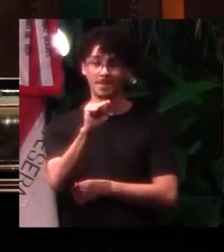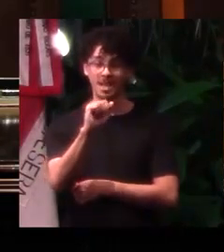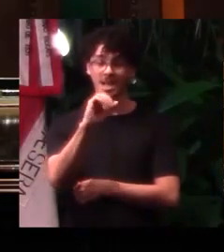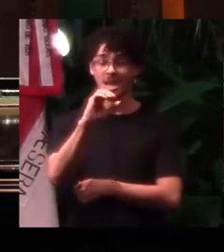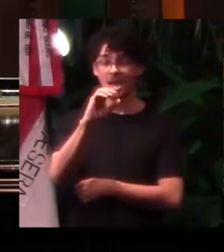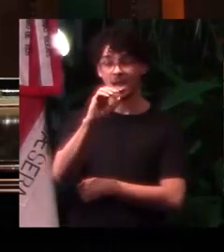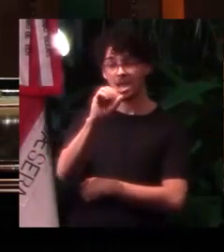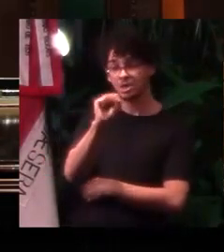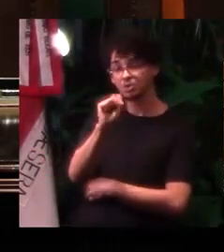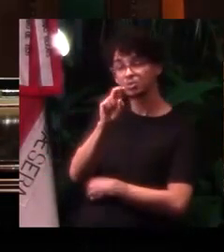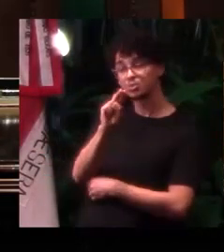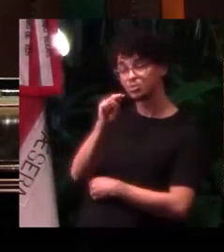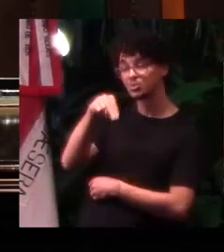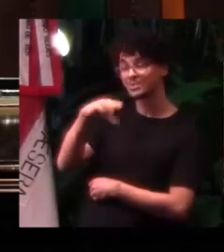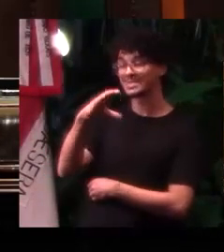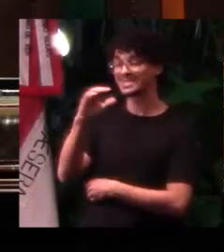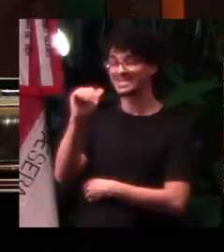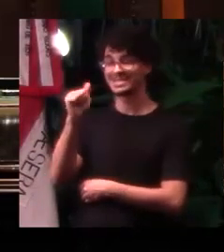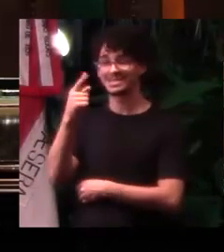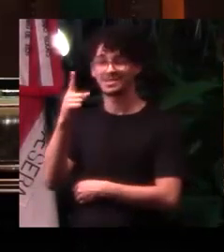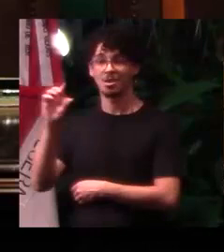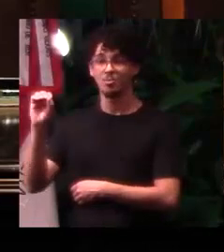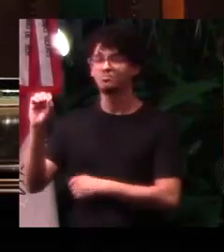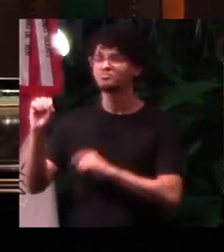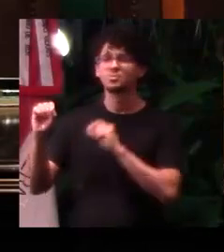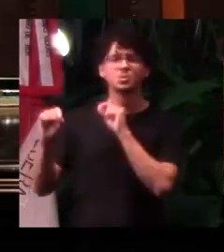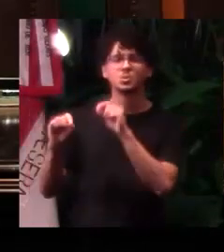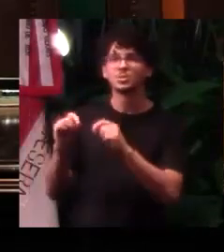É uma espécie de suprassunção, que seria